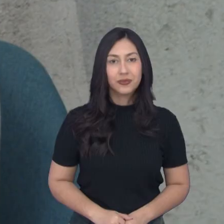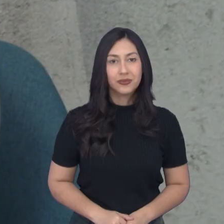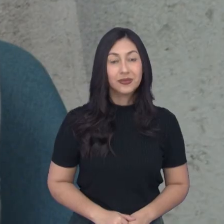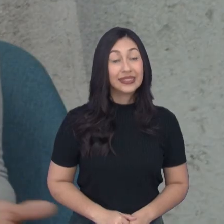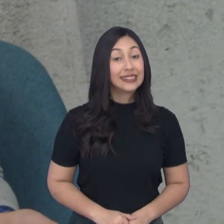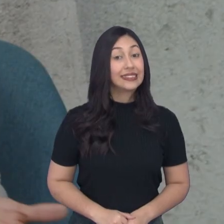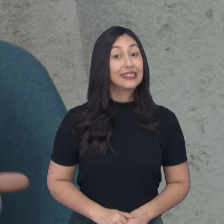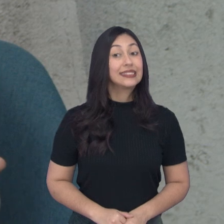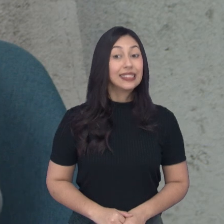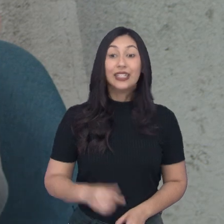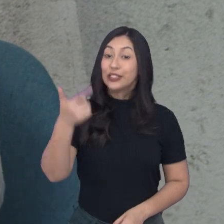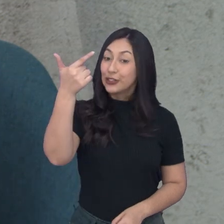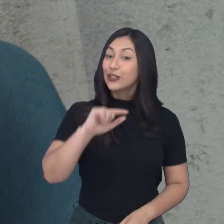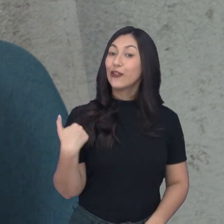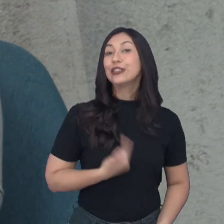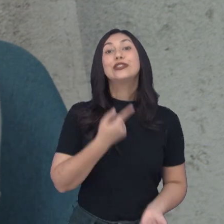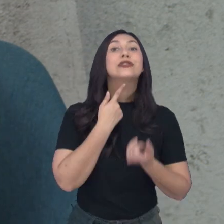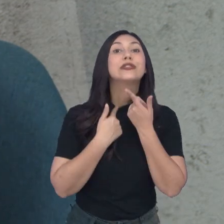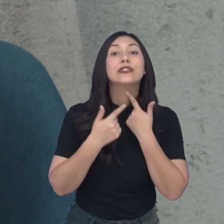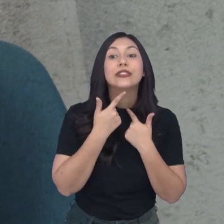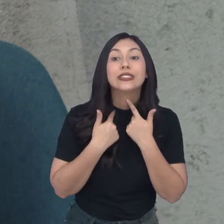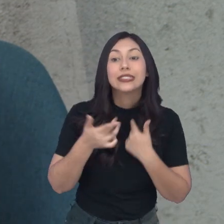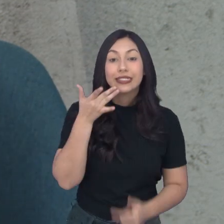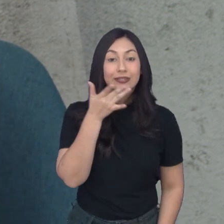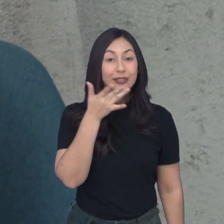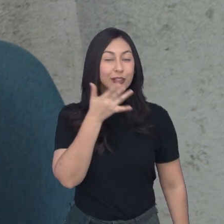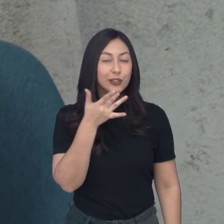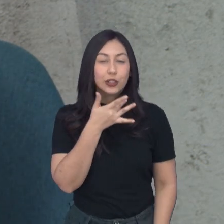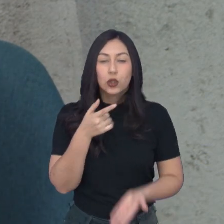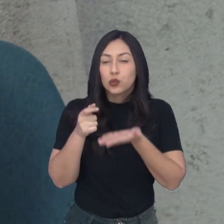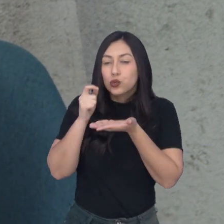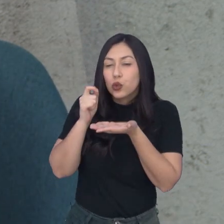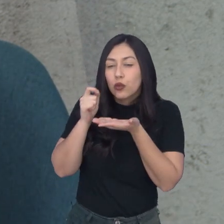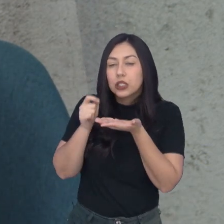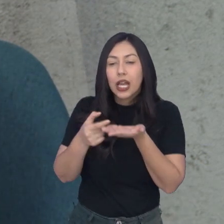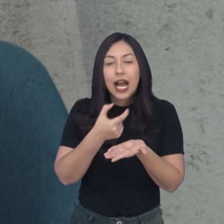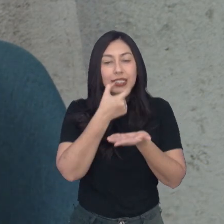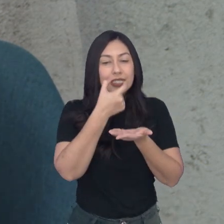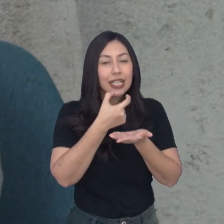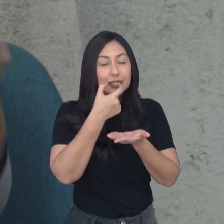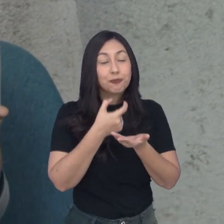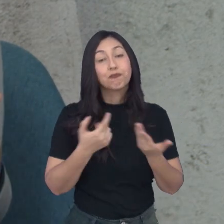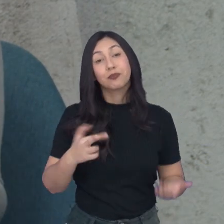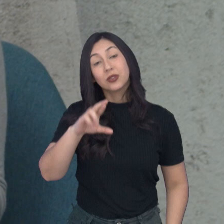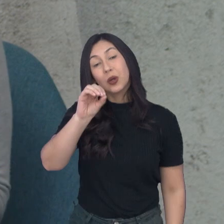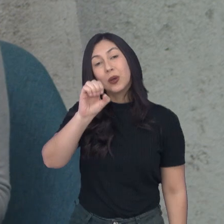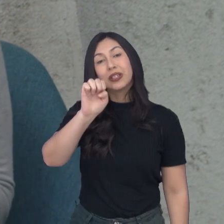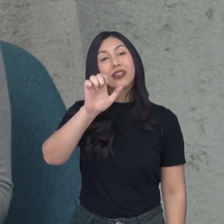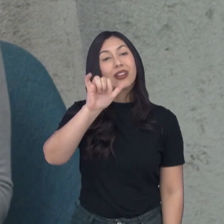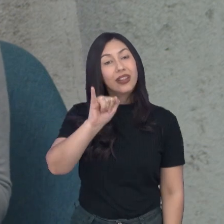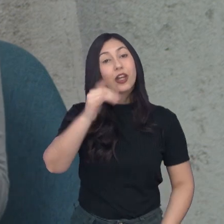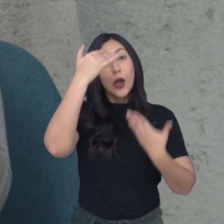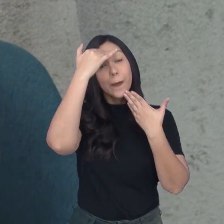Ah, aí, mais uma vez, né? Deixou a gente com água na boca, vontade agora de tomar um cafezinho com cookie. Dona Roseli, muito obrigada, viu, por receber a